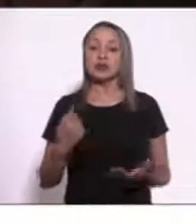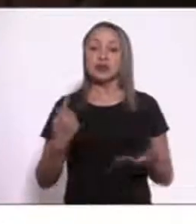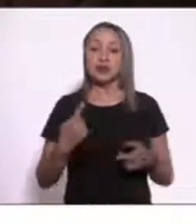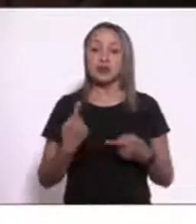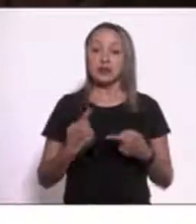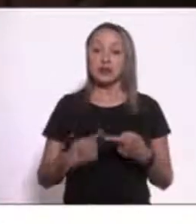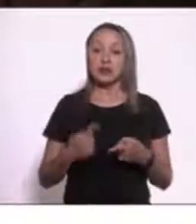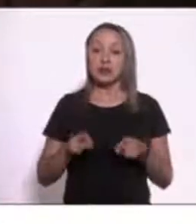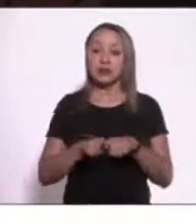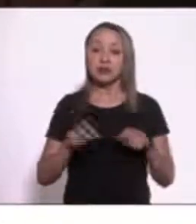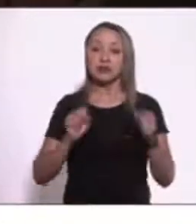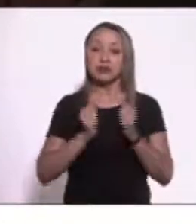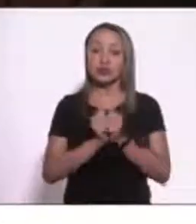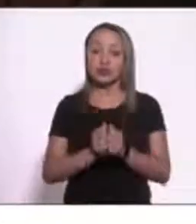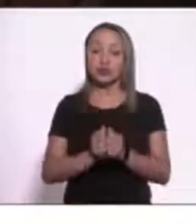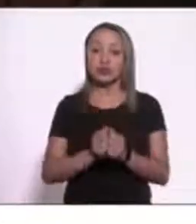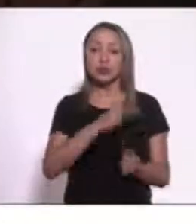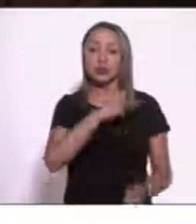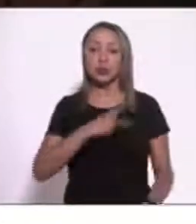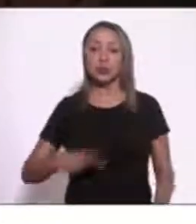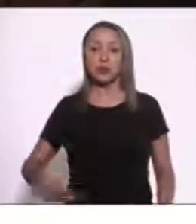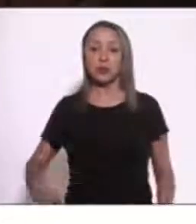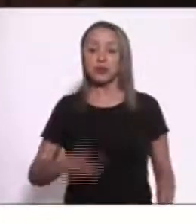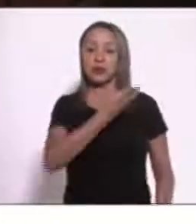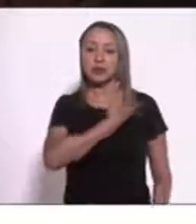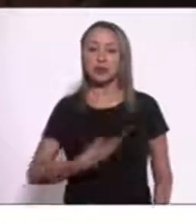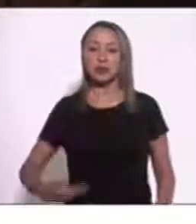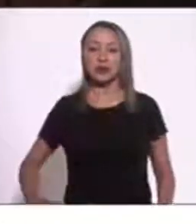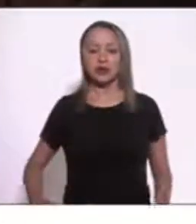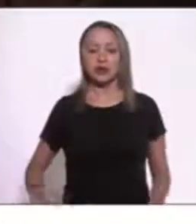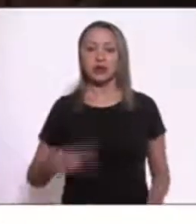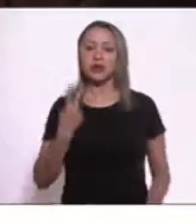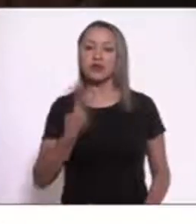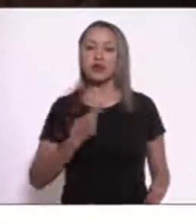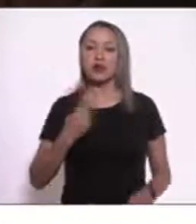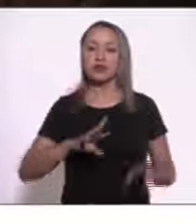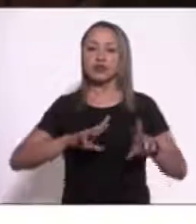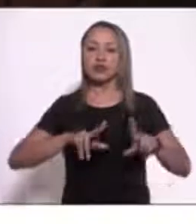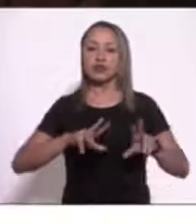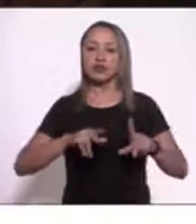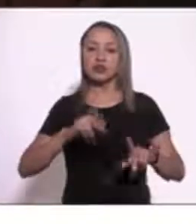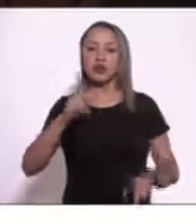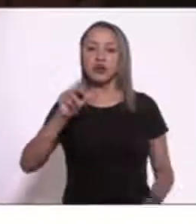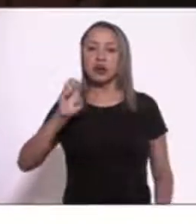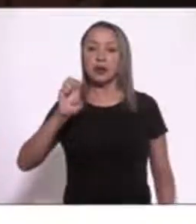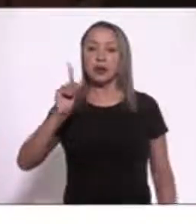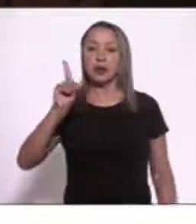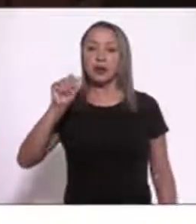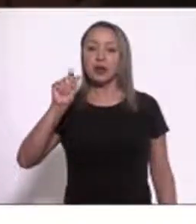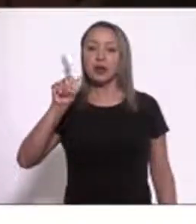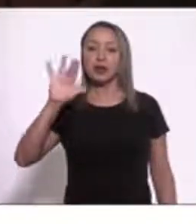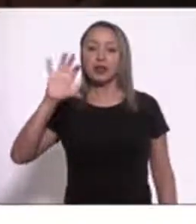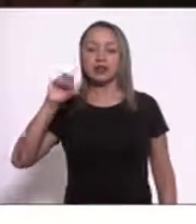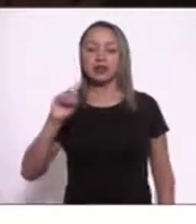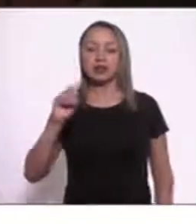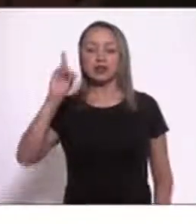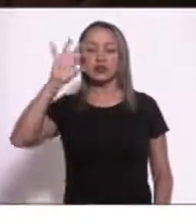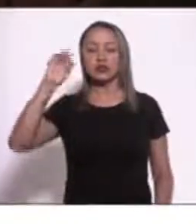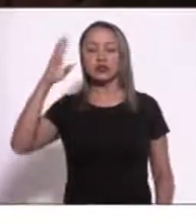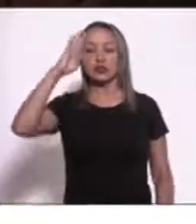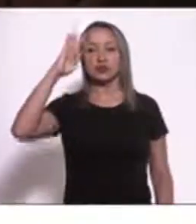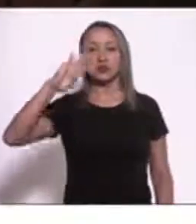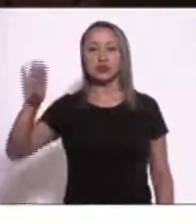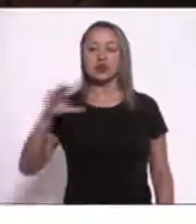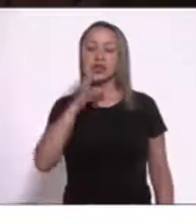foi autorizada a cobrar, pasmem, valores diferenciados de pedágios em dias úteis e nos fins